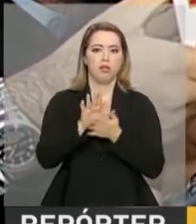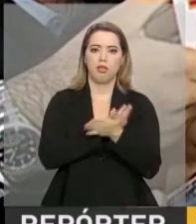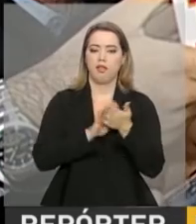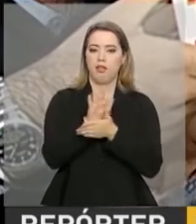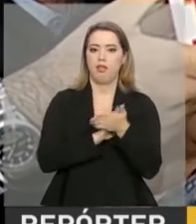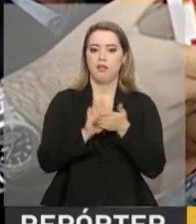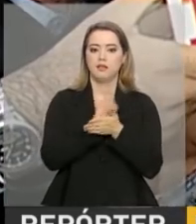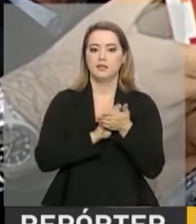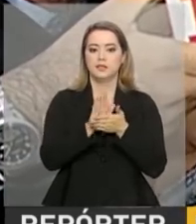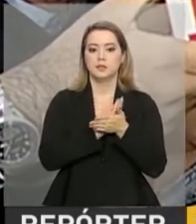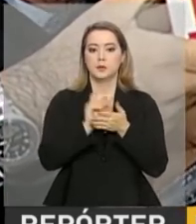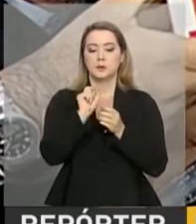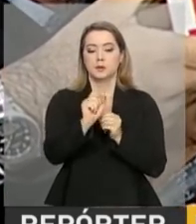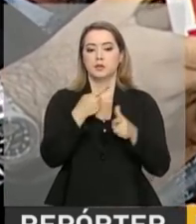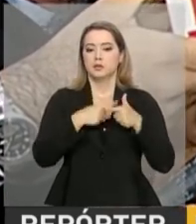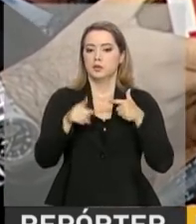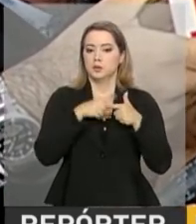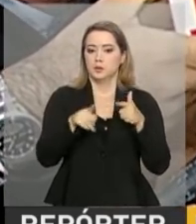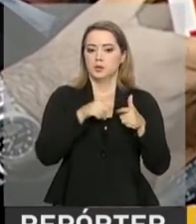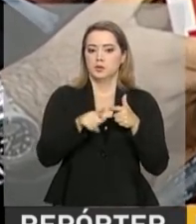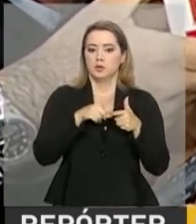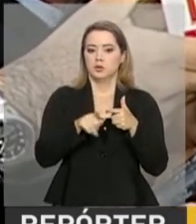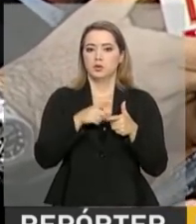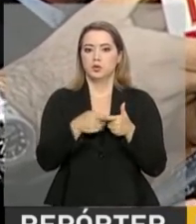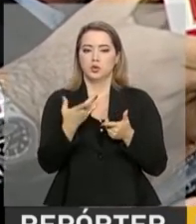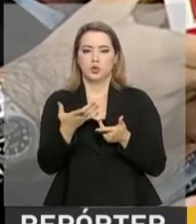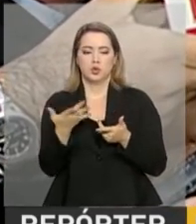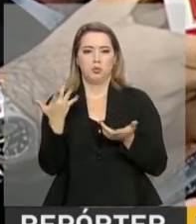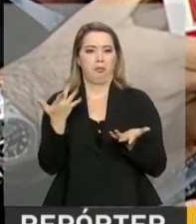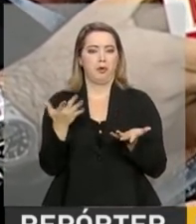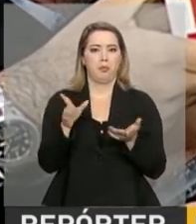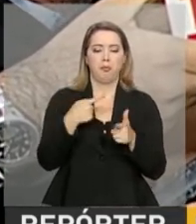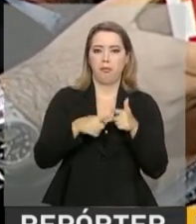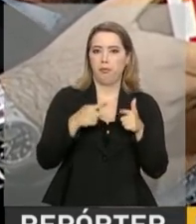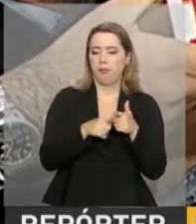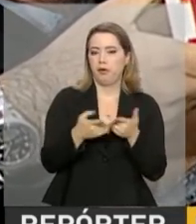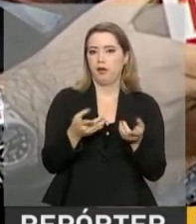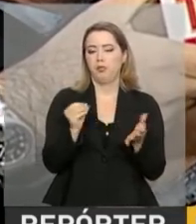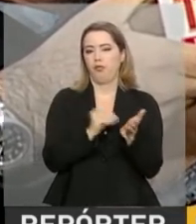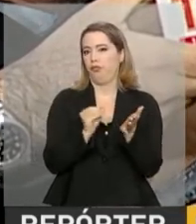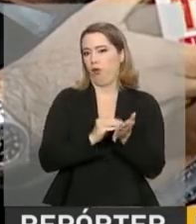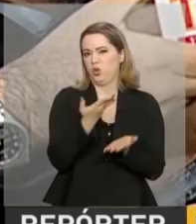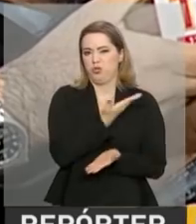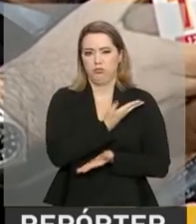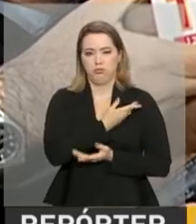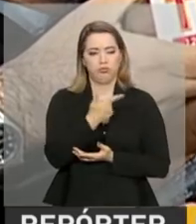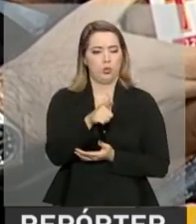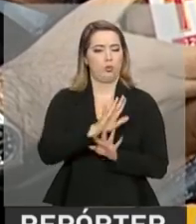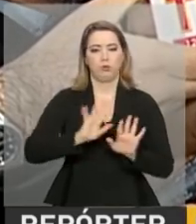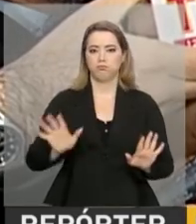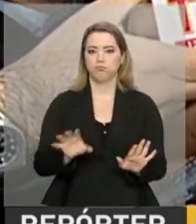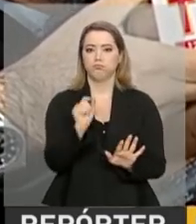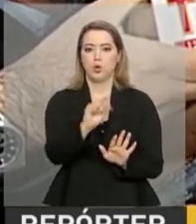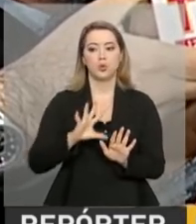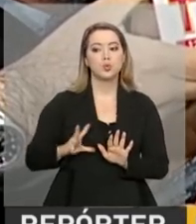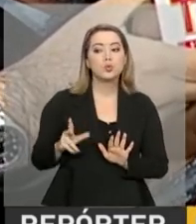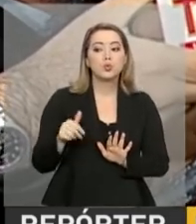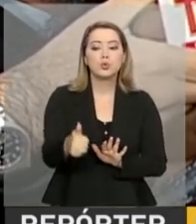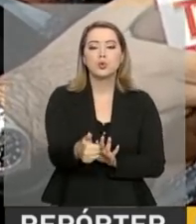tipo de problema interpessoal ou que seja entre todos os integrantes que participaram de uma